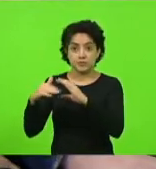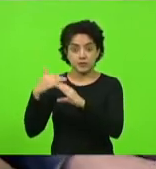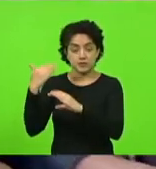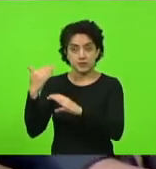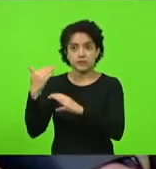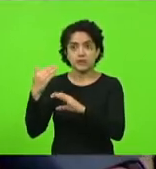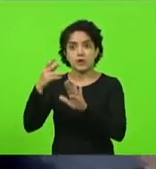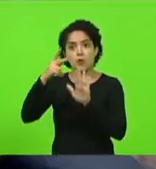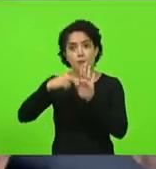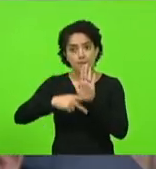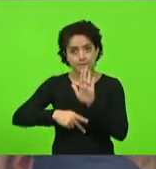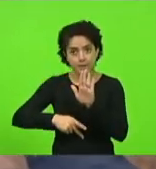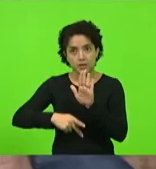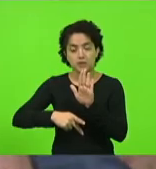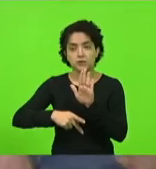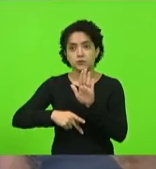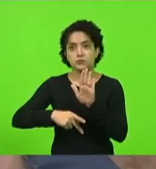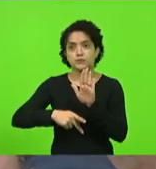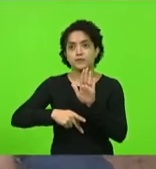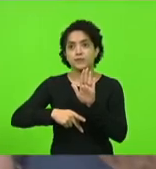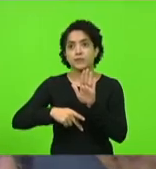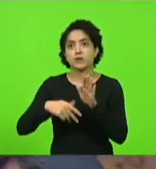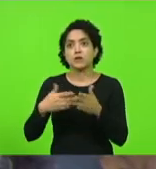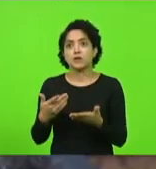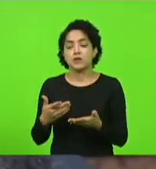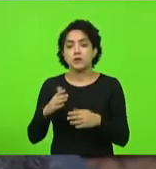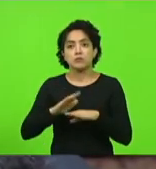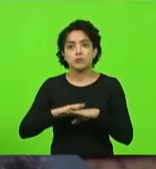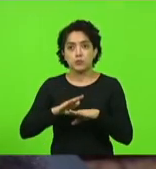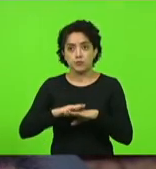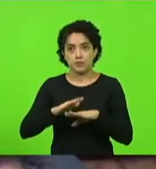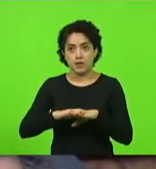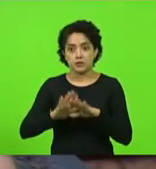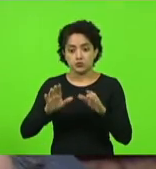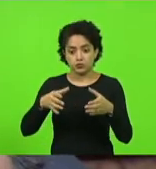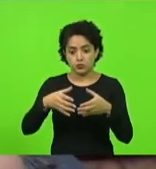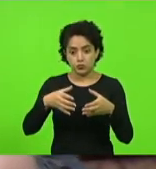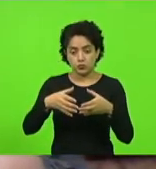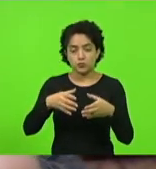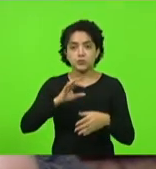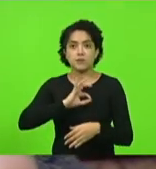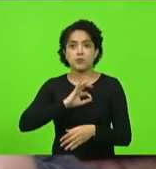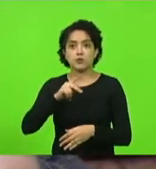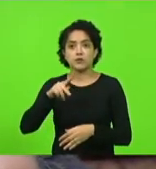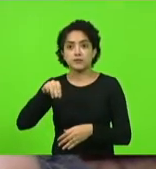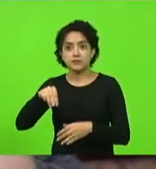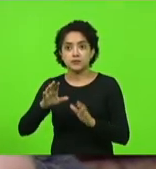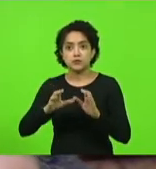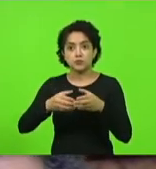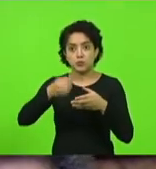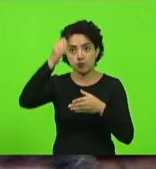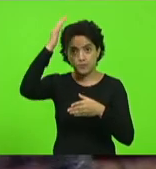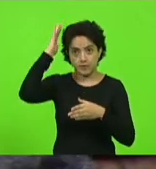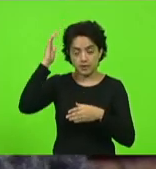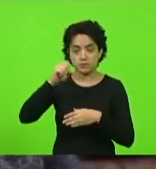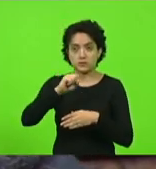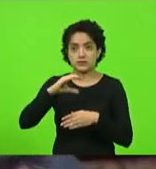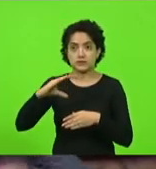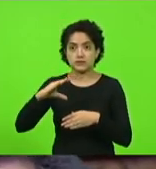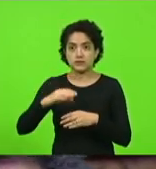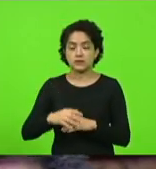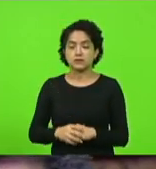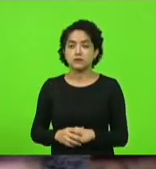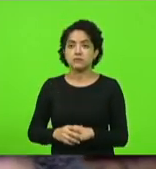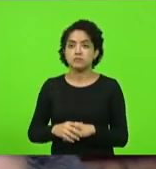um plano de carreira por parte do Comando-Geral da Polícia Militar e do Bombeiro Militar do Estado de Santa Catarina.